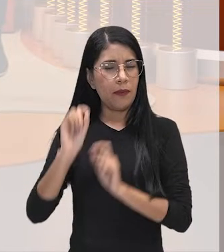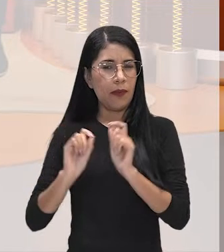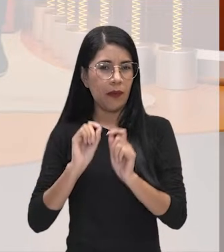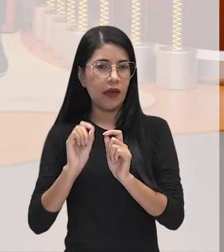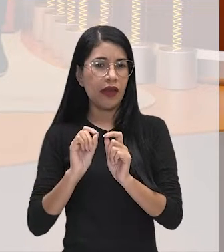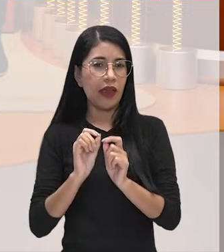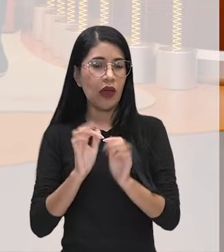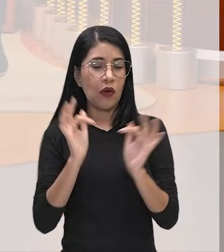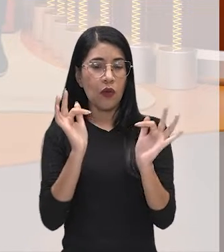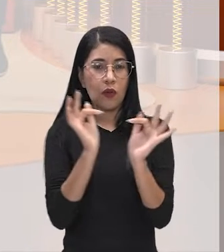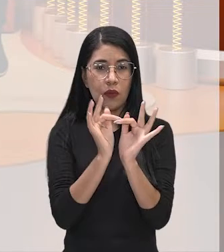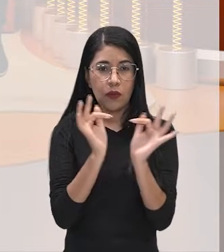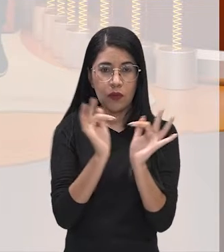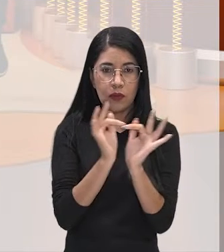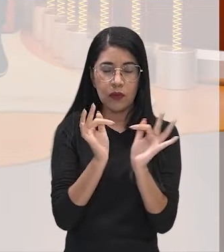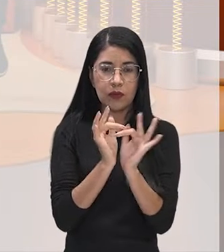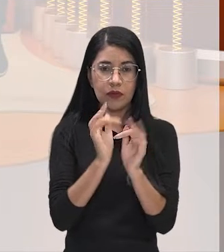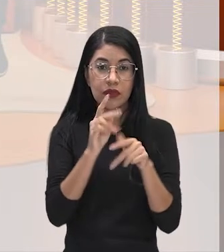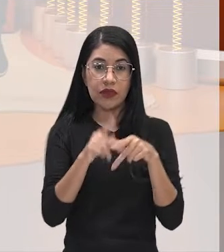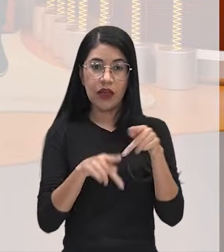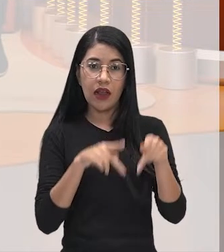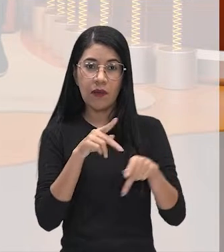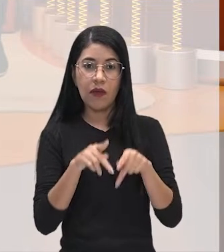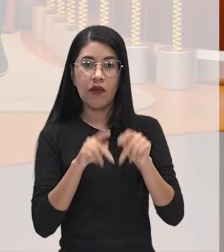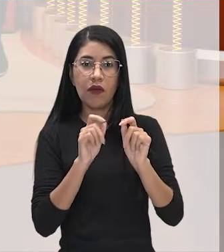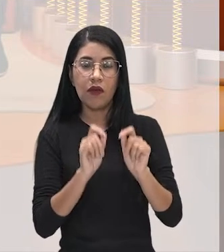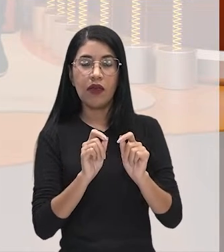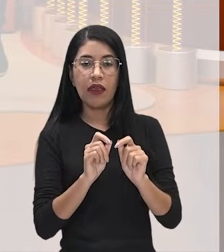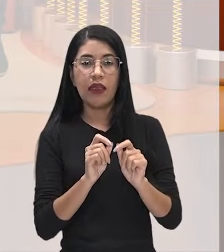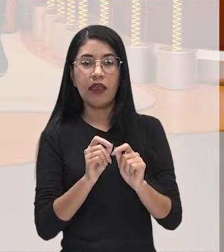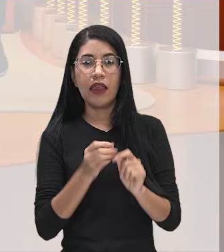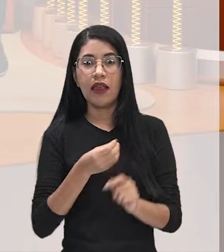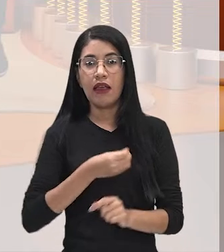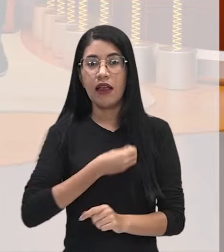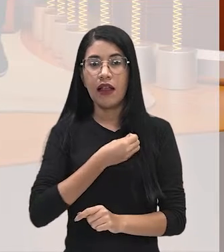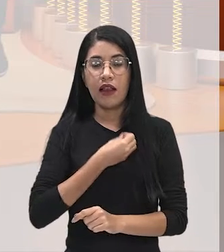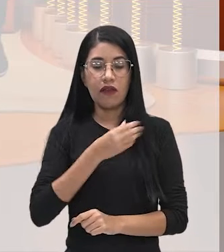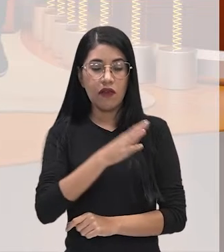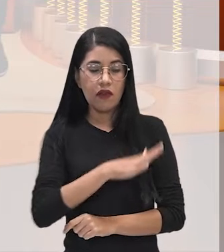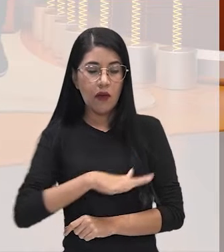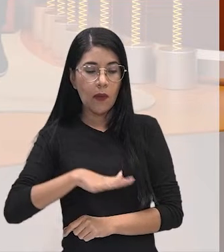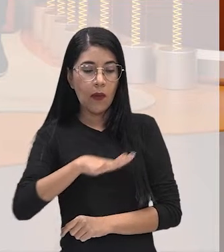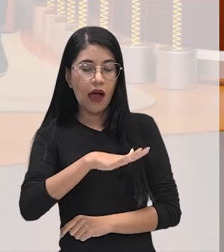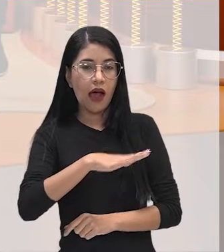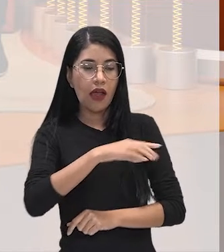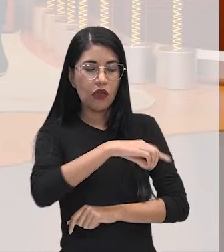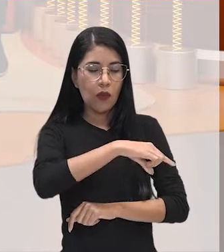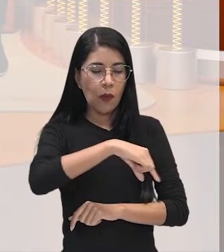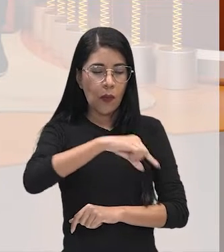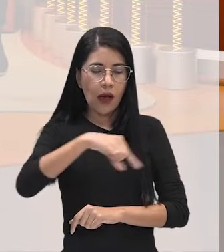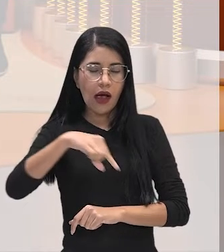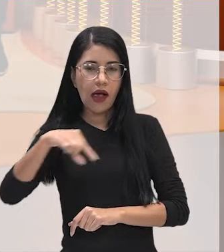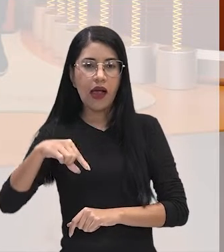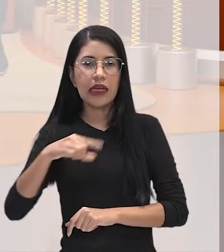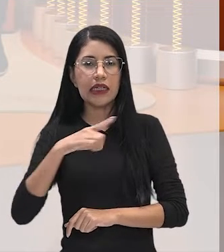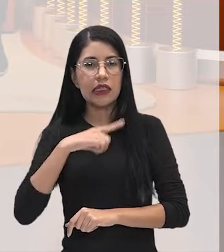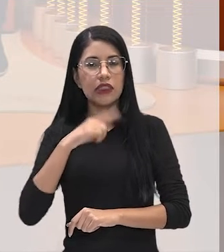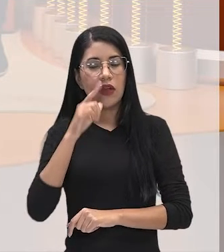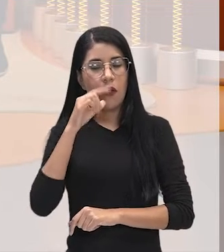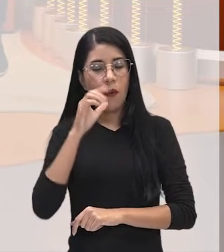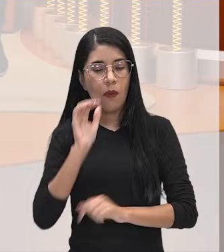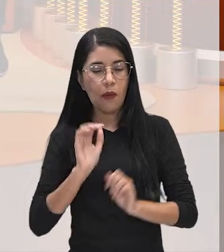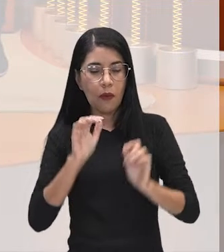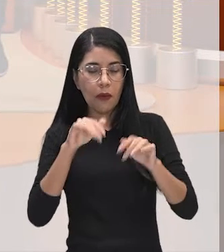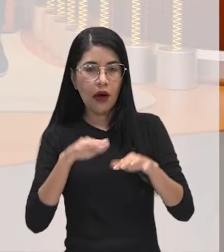Os fenícios, né, eles estavam, então, instalados em uma faixa estreita de terras banhadas pelo